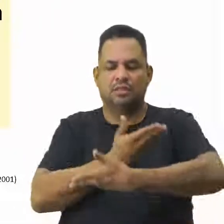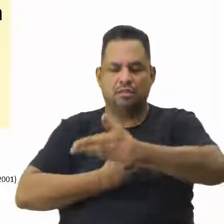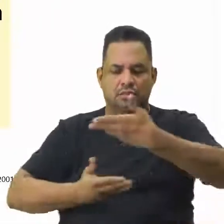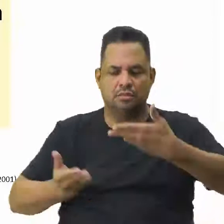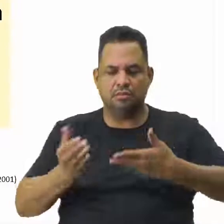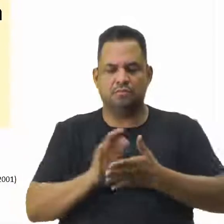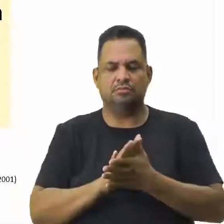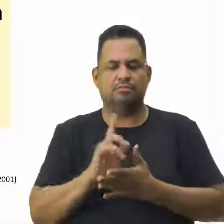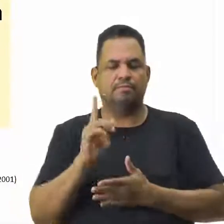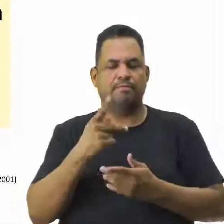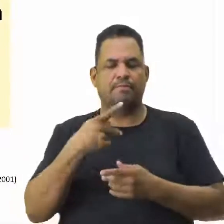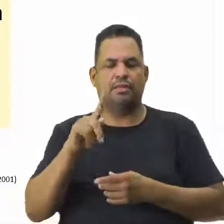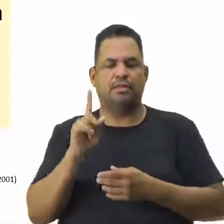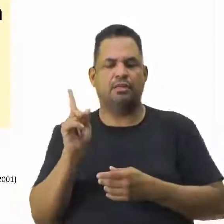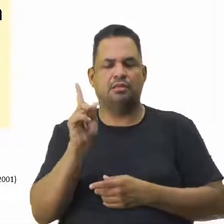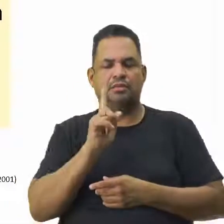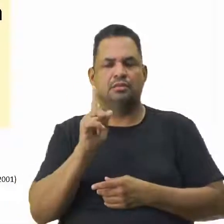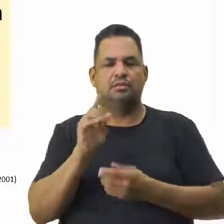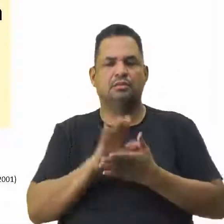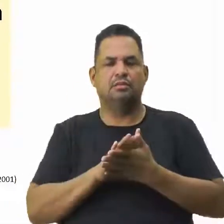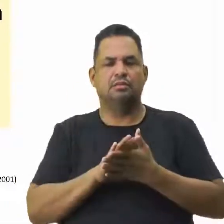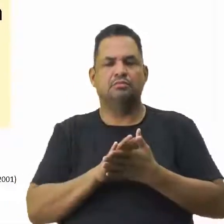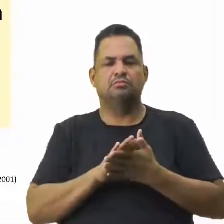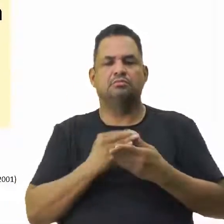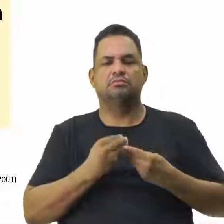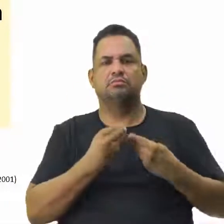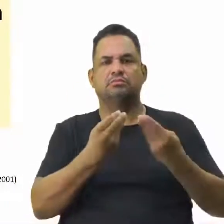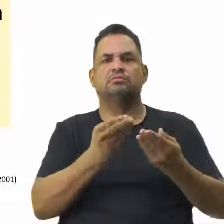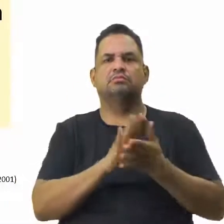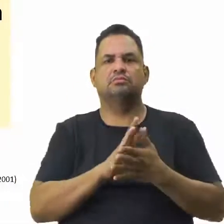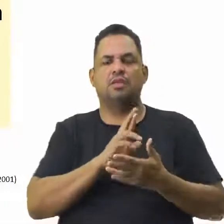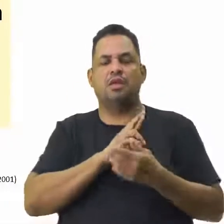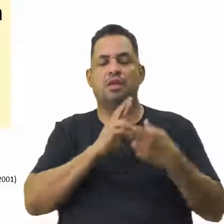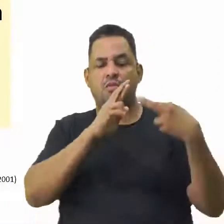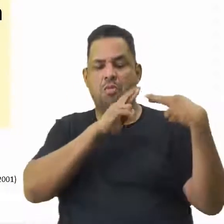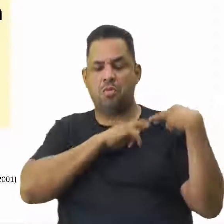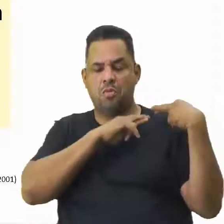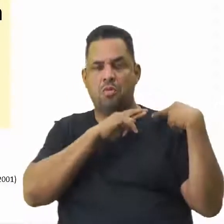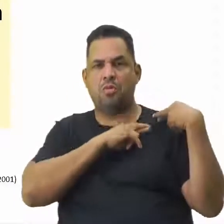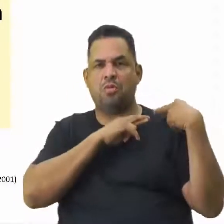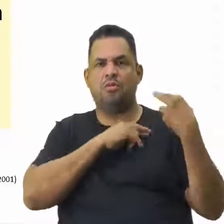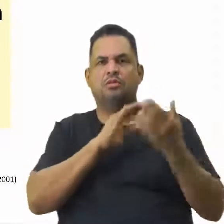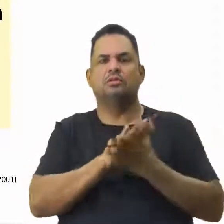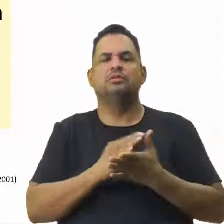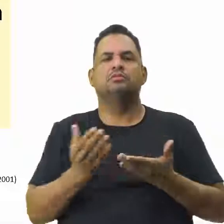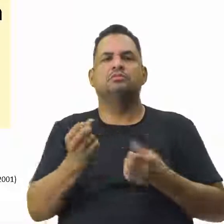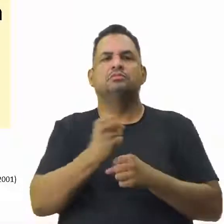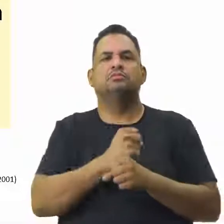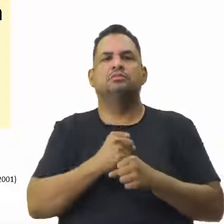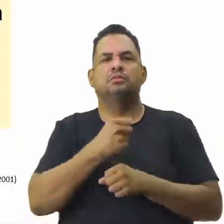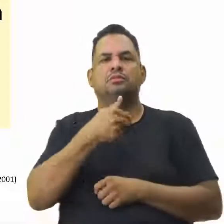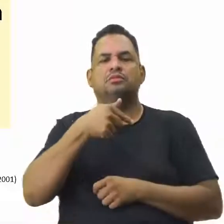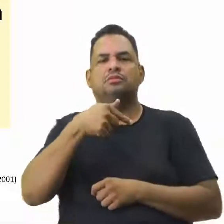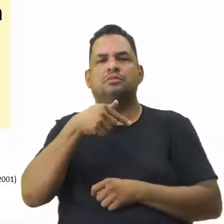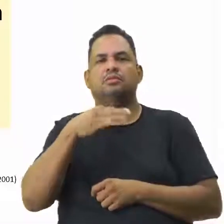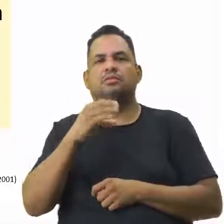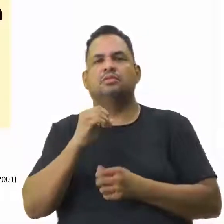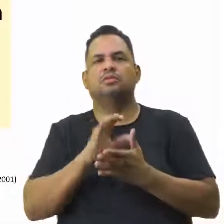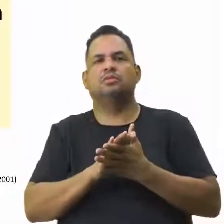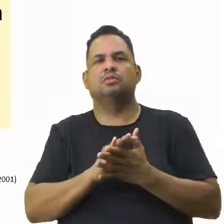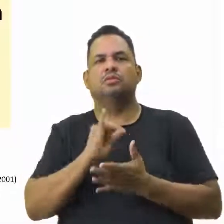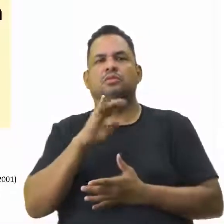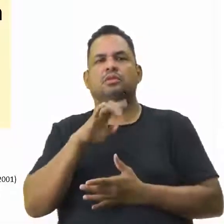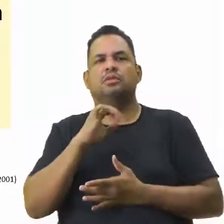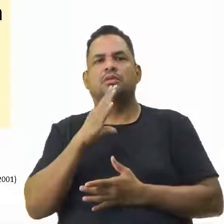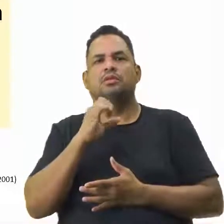não entregar. E o grande responsável, tá, dos anos 70 foi o